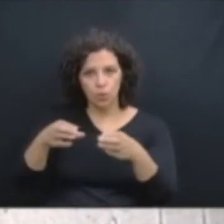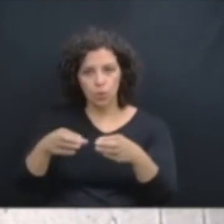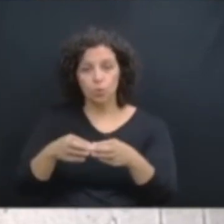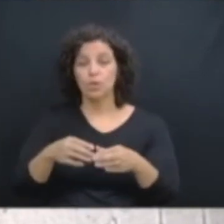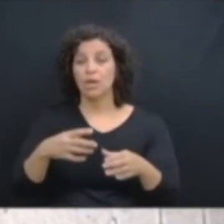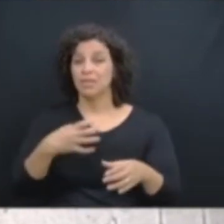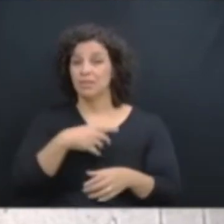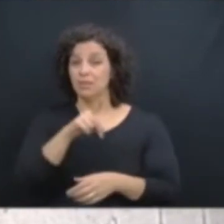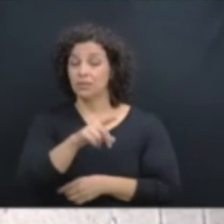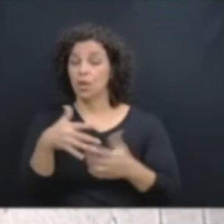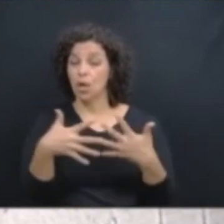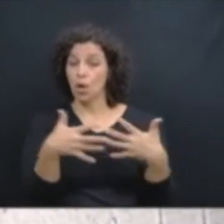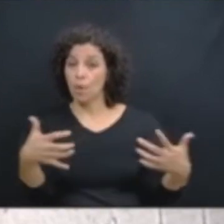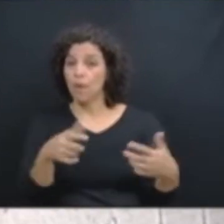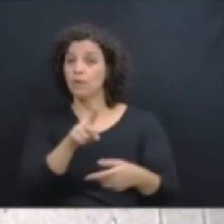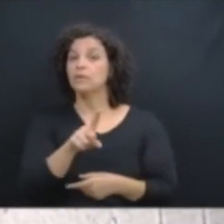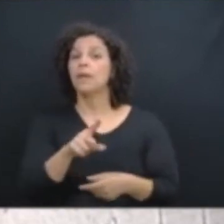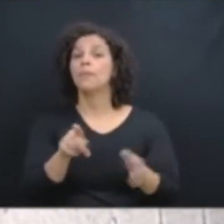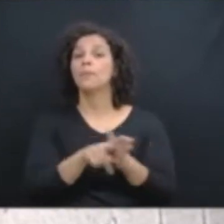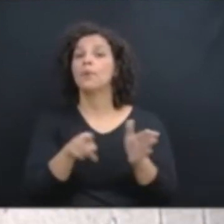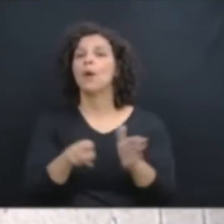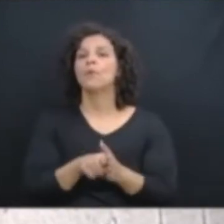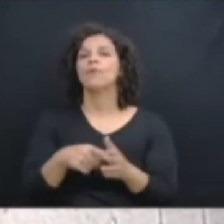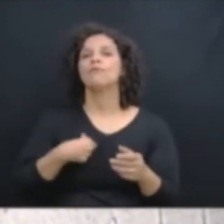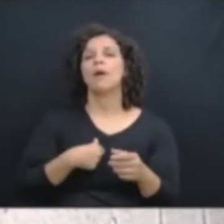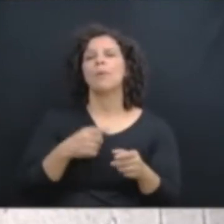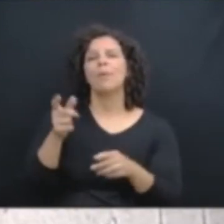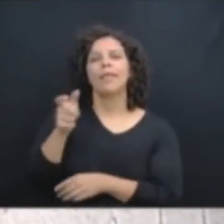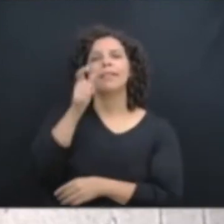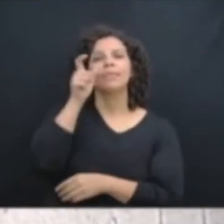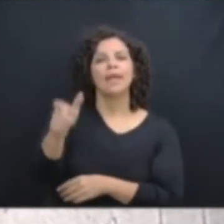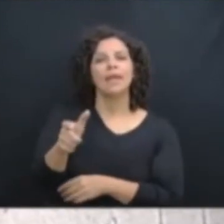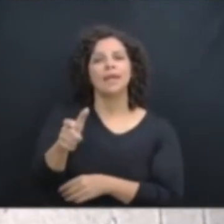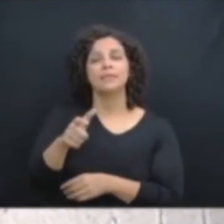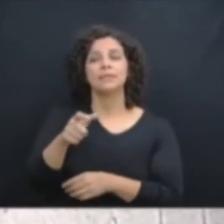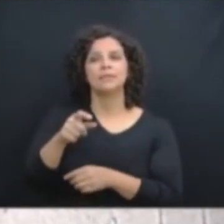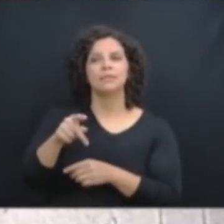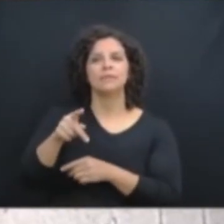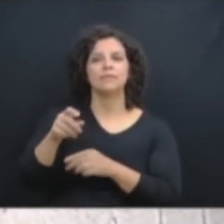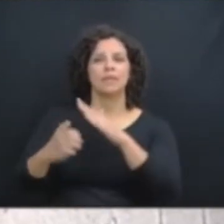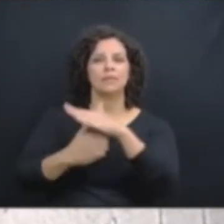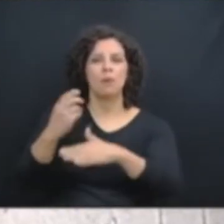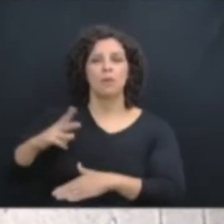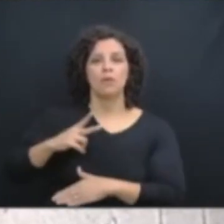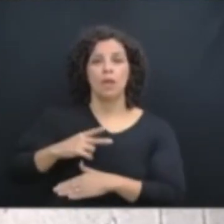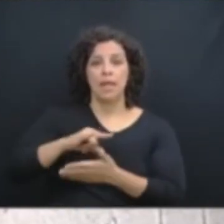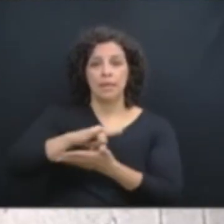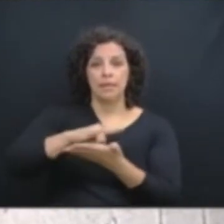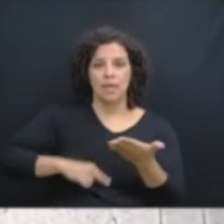está, a Copel vai servir ao mercado. A tarifa de energia poderá ficar